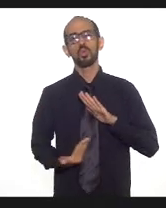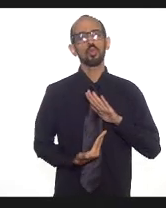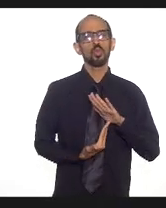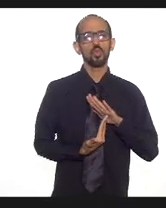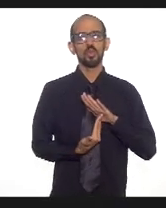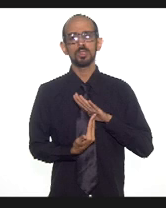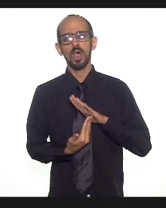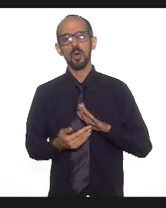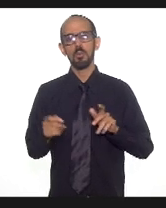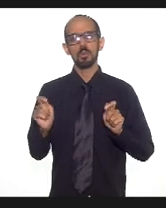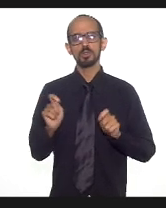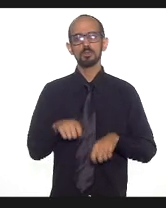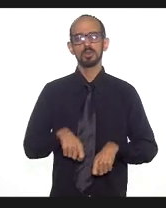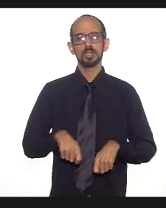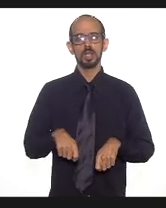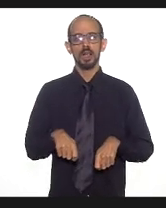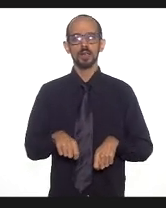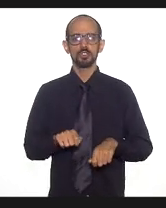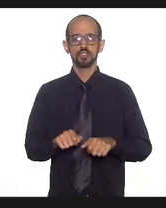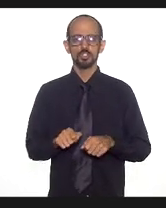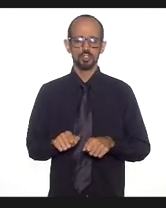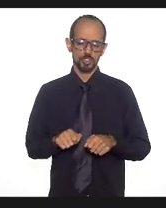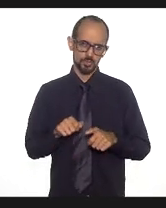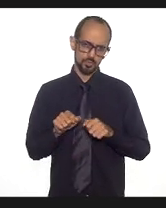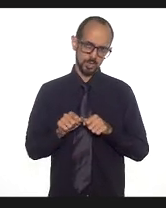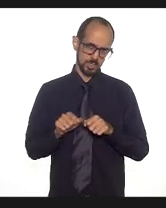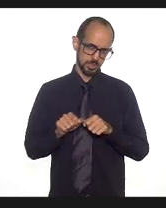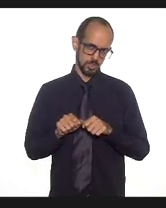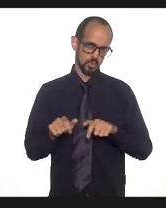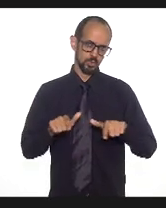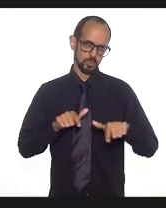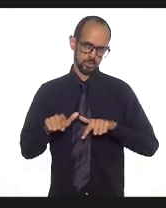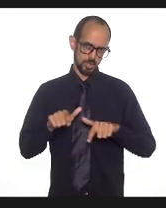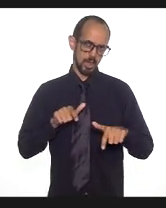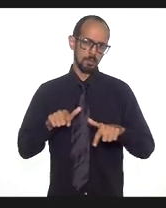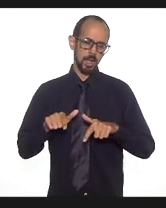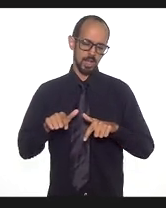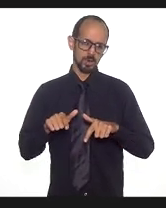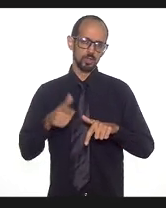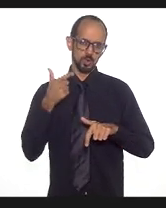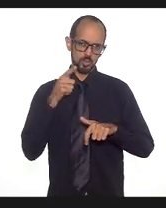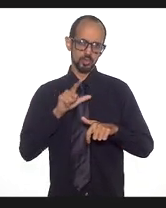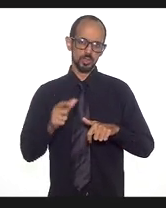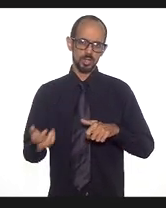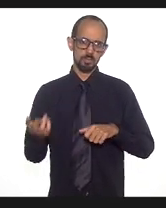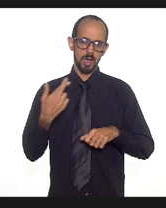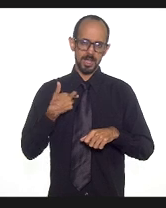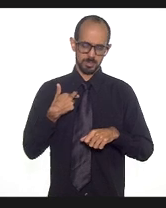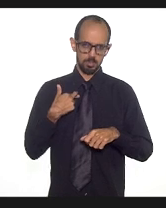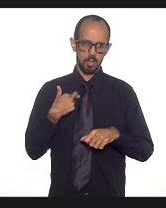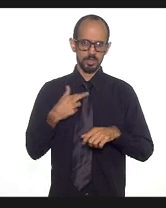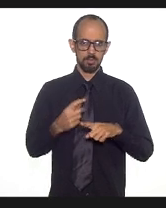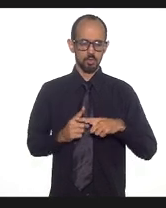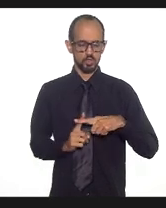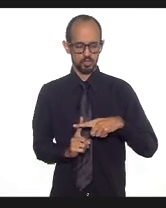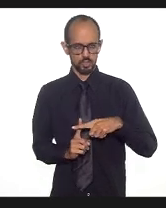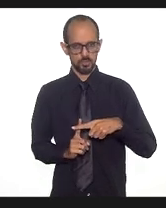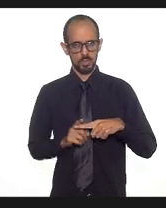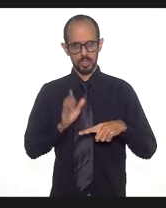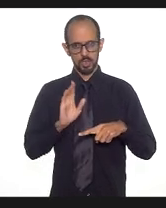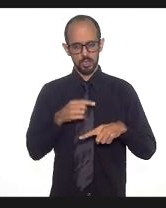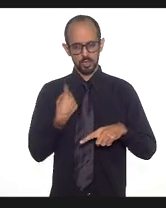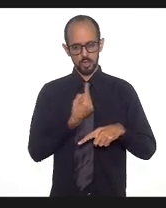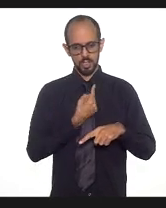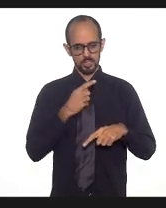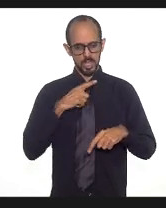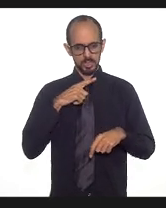total possibilidade de entrega do resultado que dele se espera. Né? Então, a gente já tem já